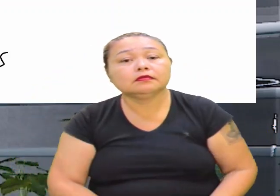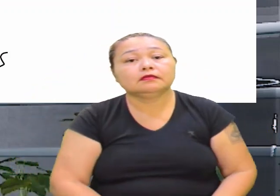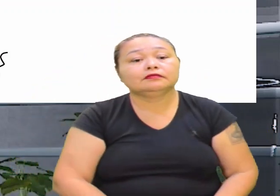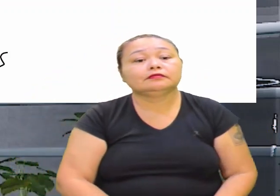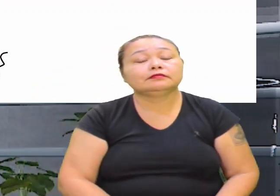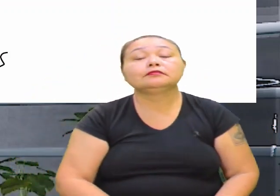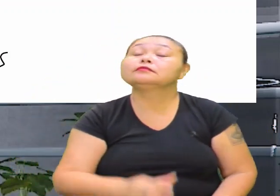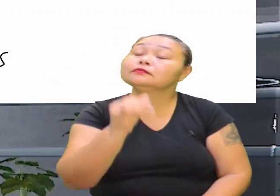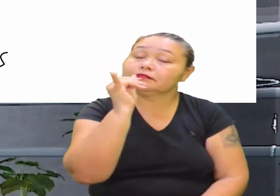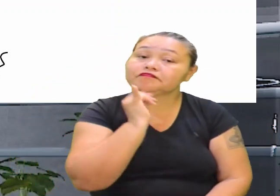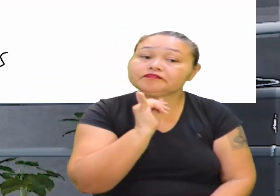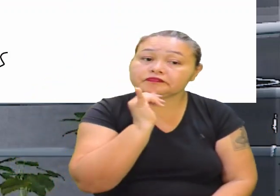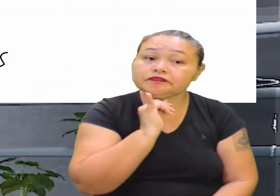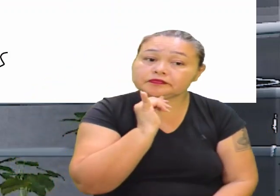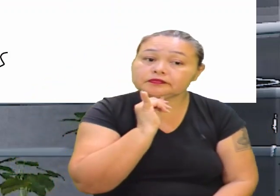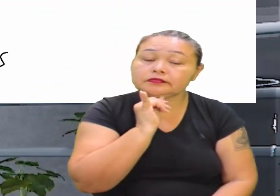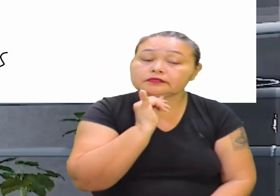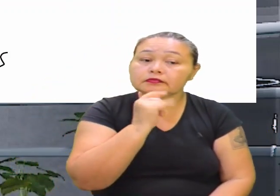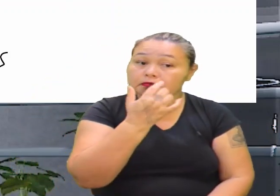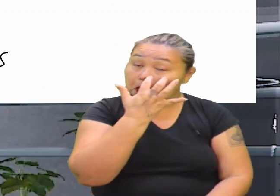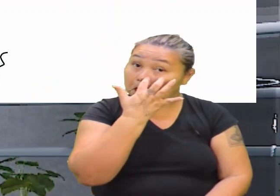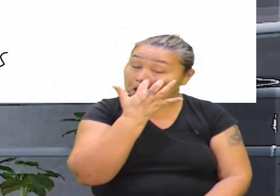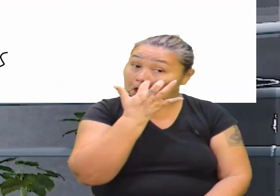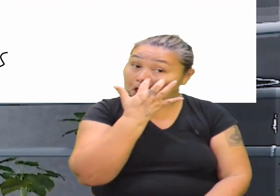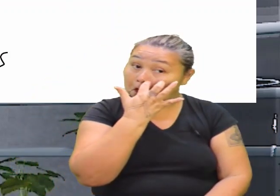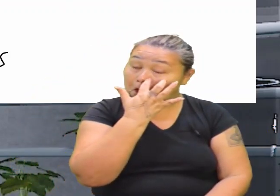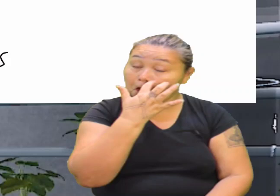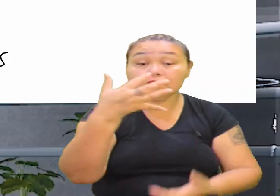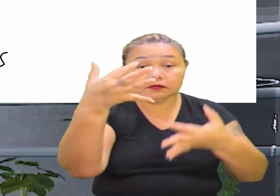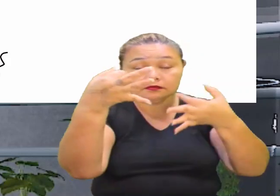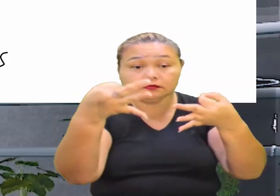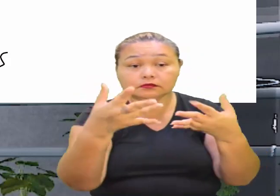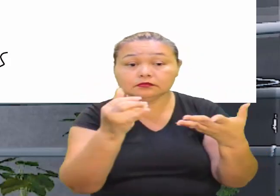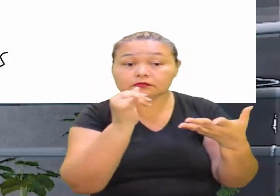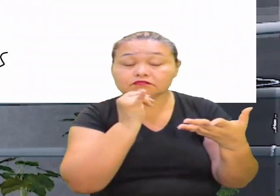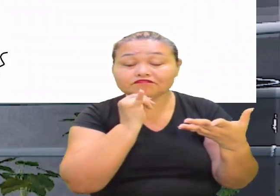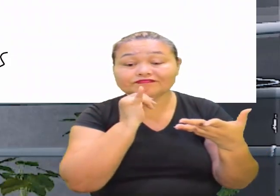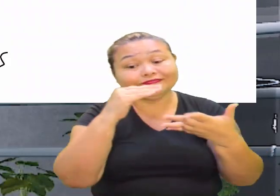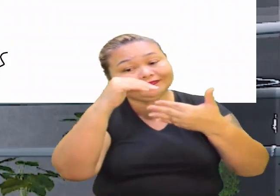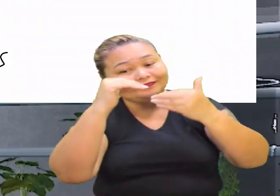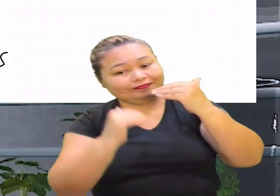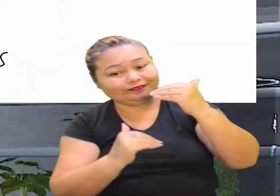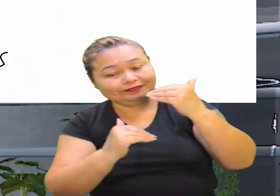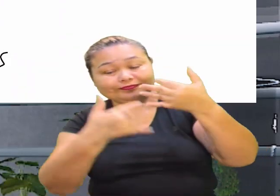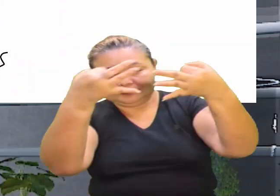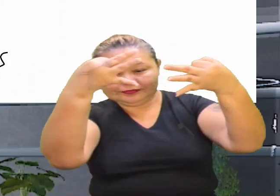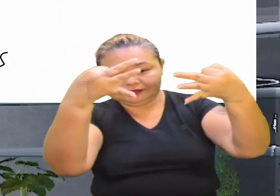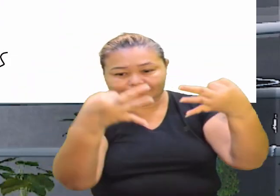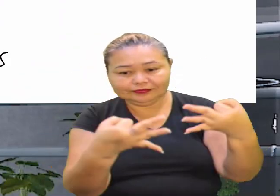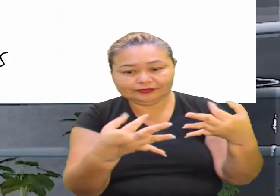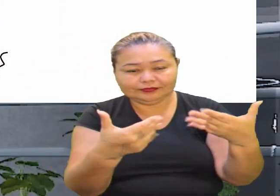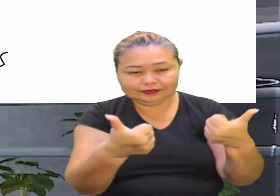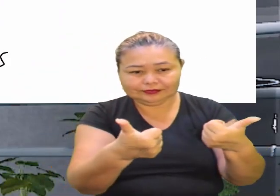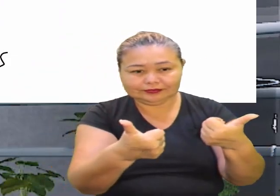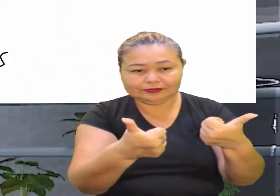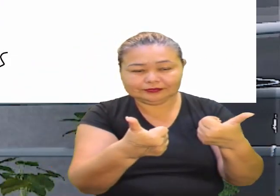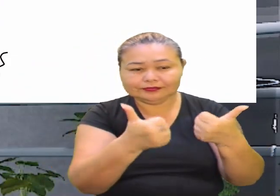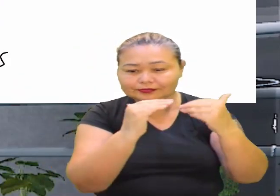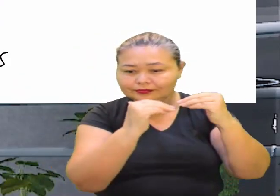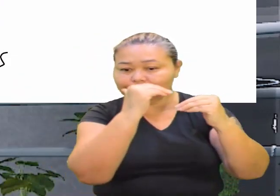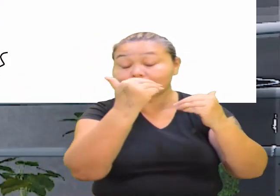Um exemplo, eu estou falando de eficiência. Agora, deficiência. Eficiência é uma coisa. E